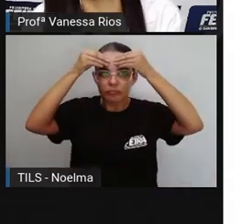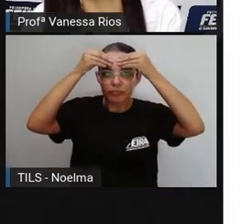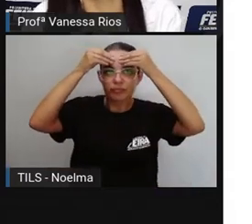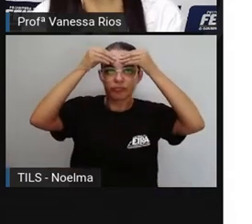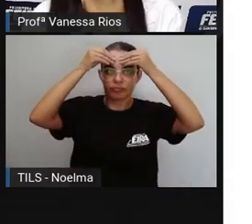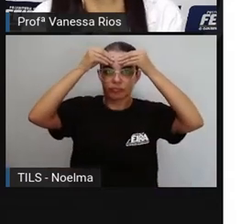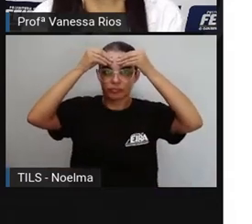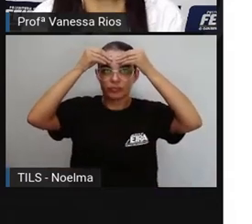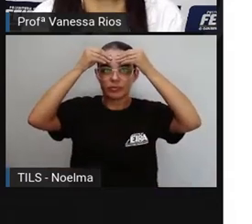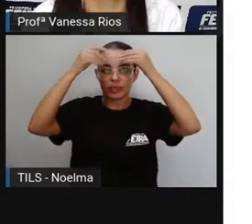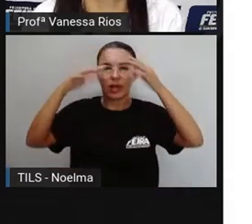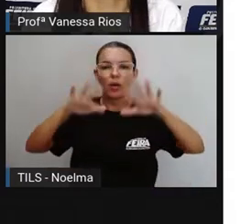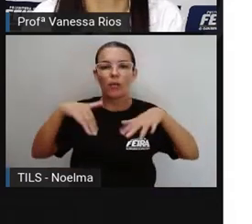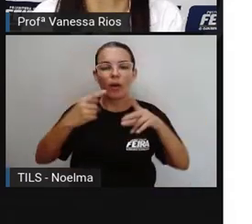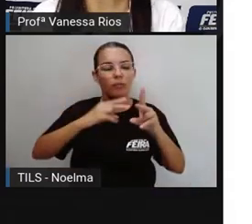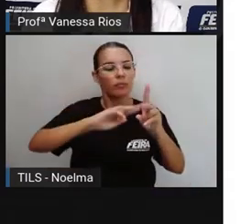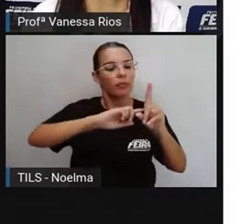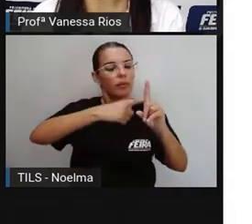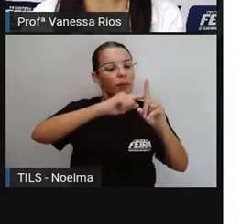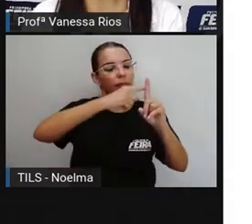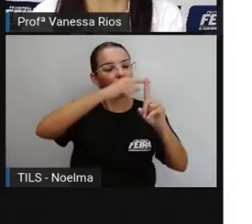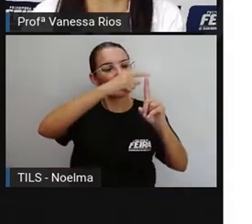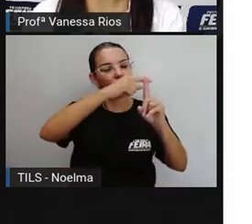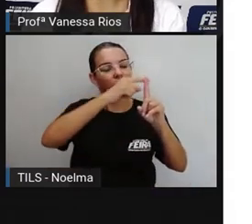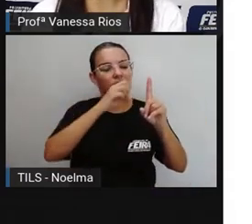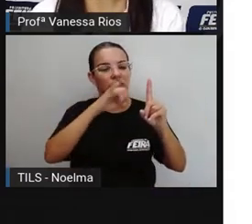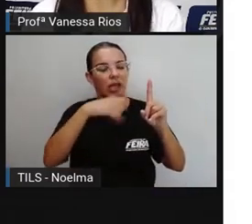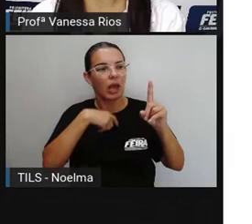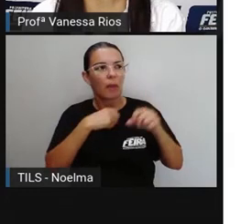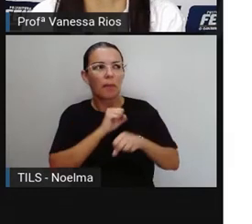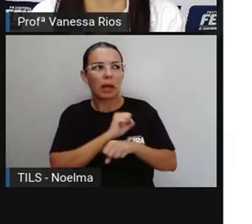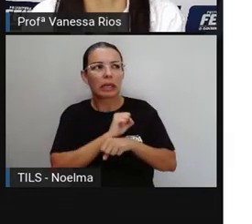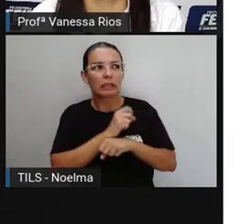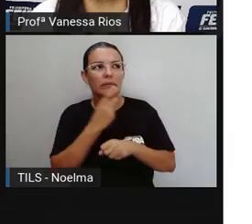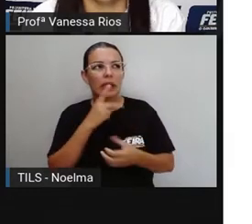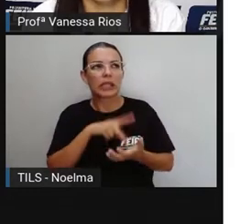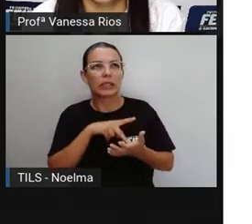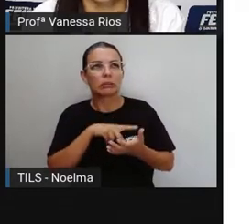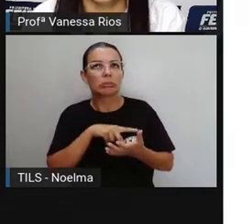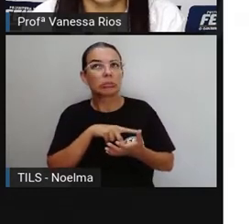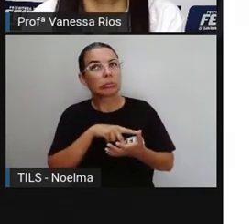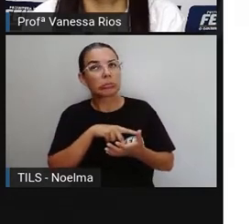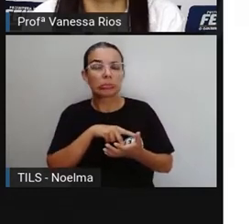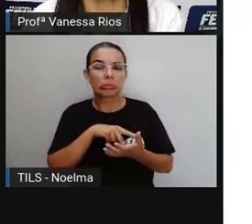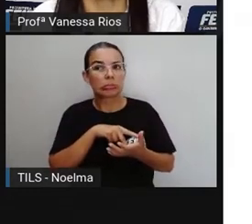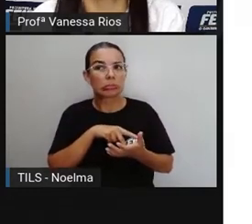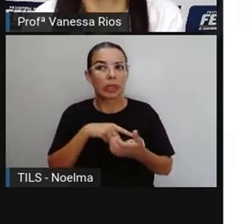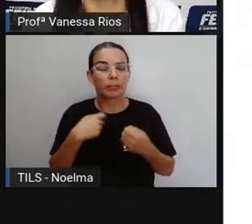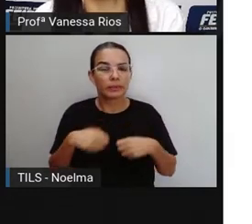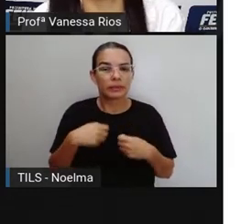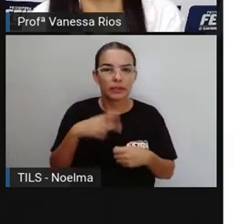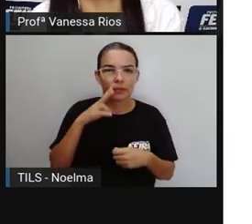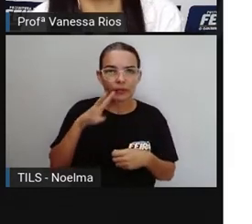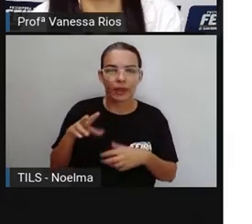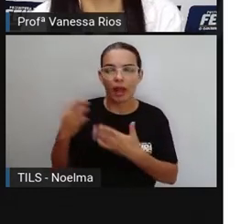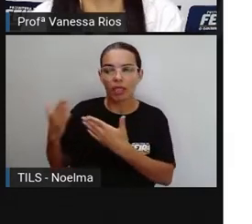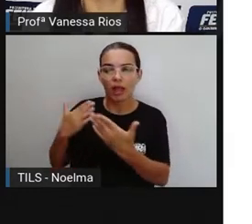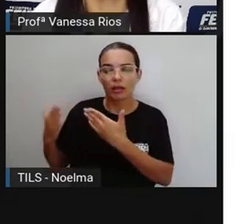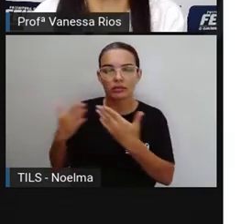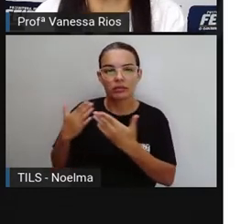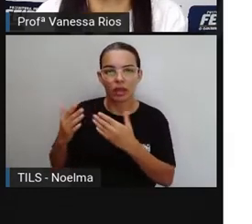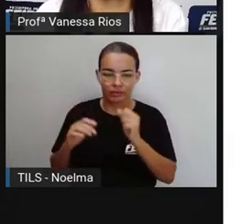a gente se encontra em relação a esse movimento, essa ação que tem acontecido na